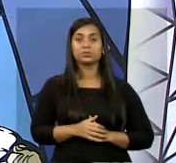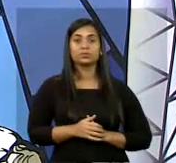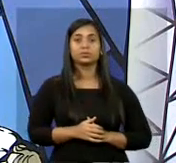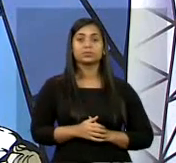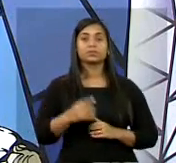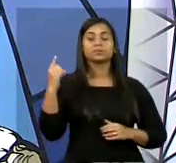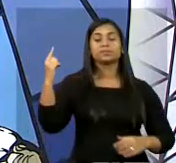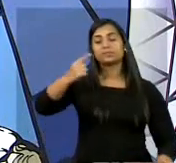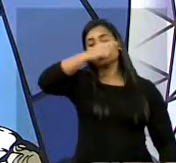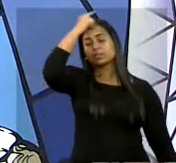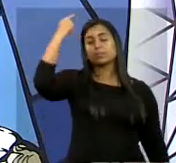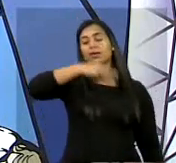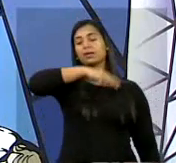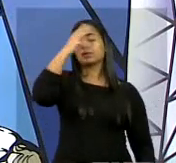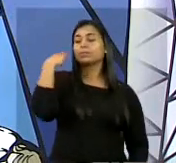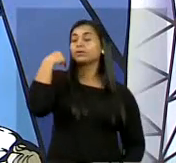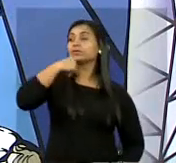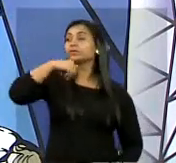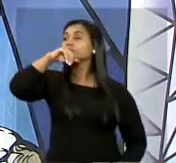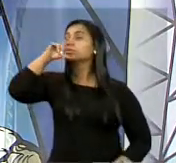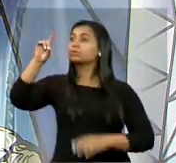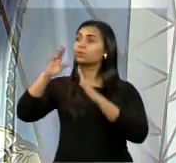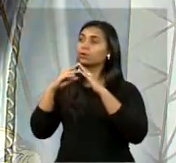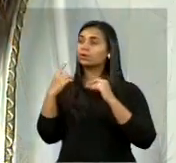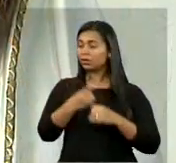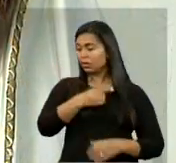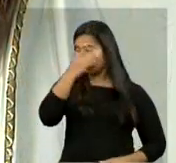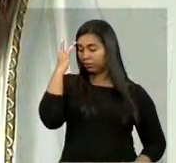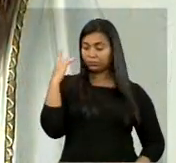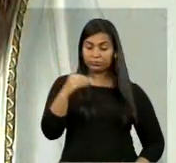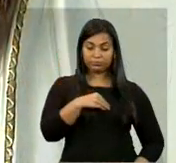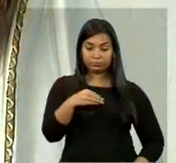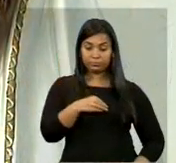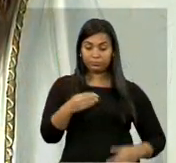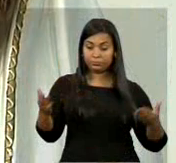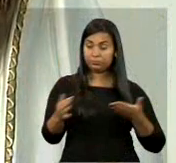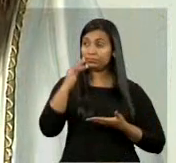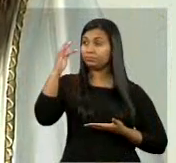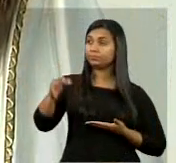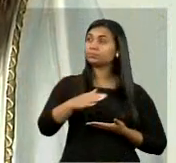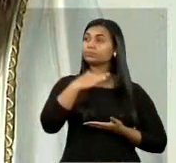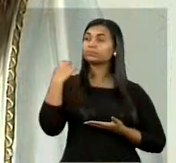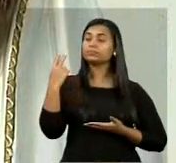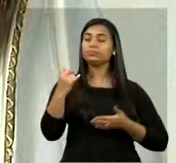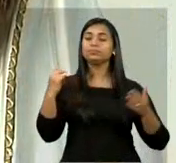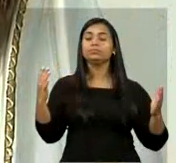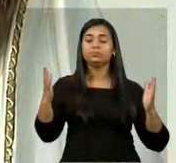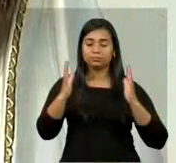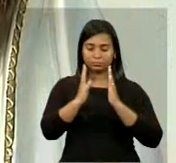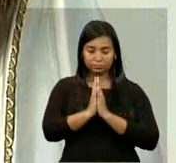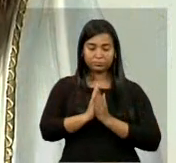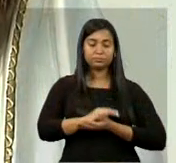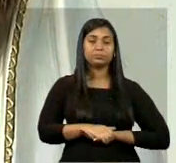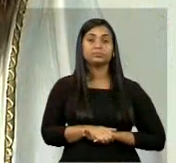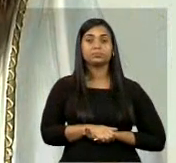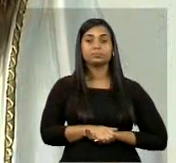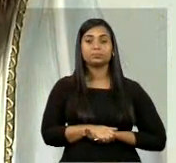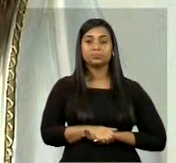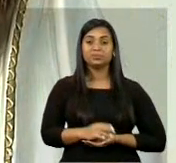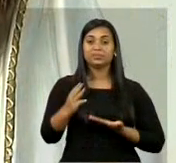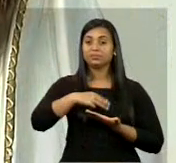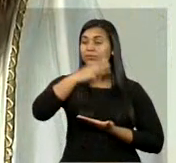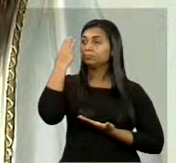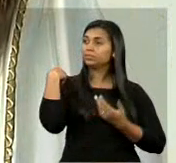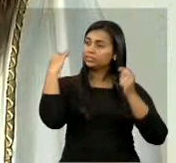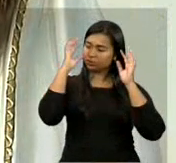ventre, Jesus. Santa Maria, Mãe de Deus, rogai por nós, pecadores, agora e na hora de nossa morte.